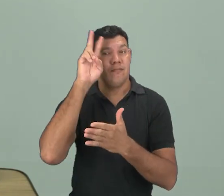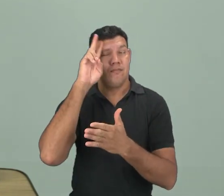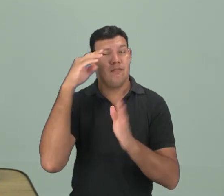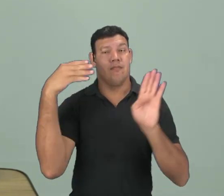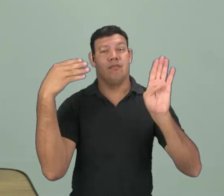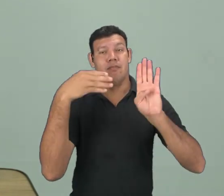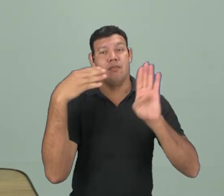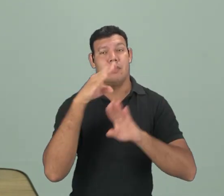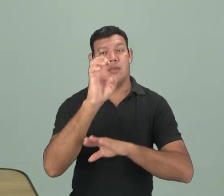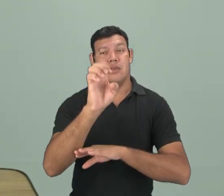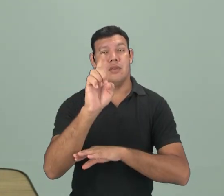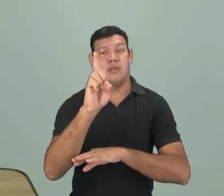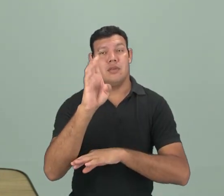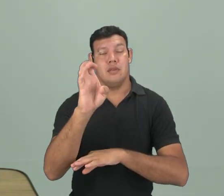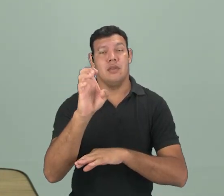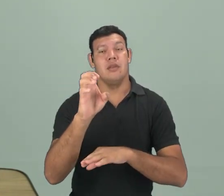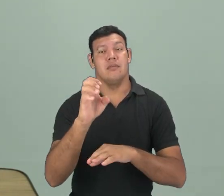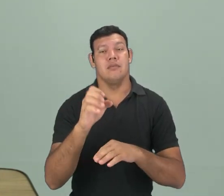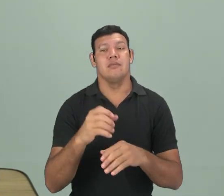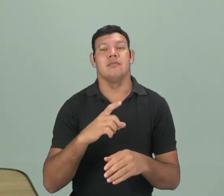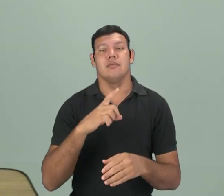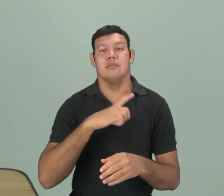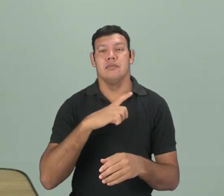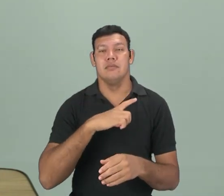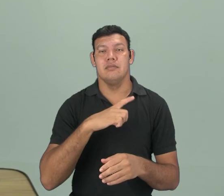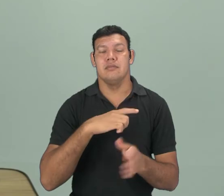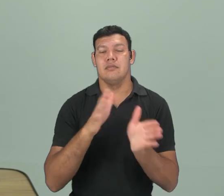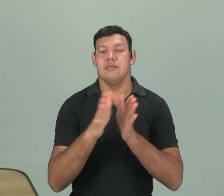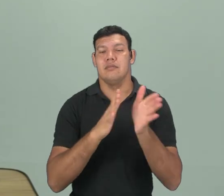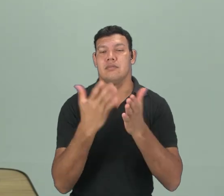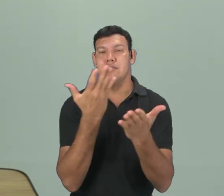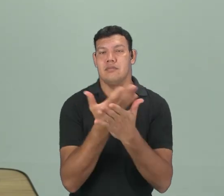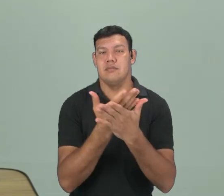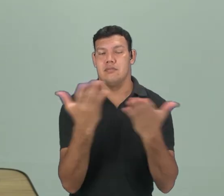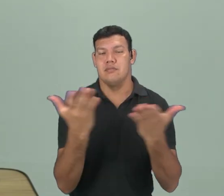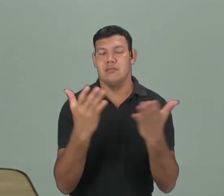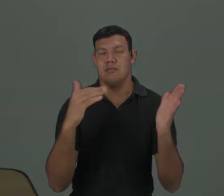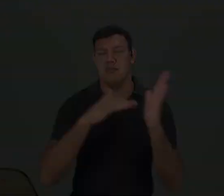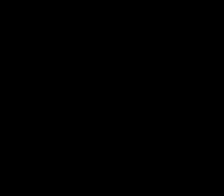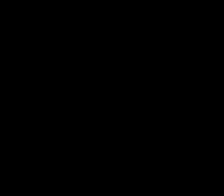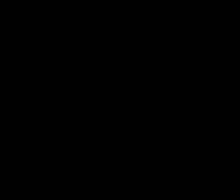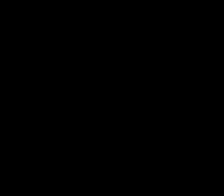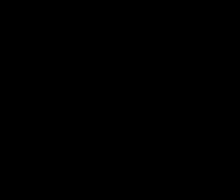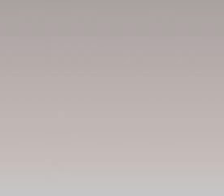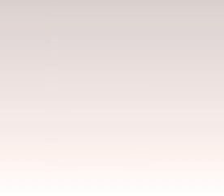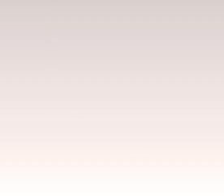Eduque para você ter acesso a essa aula e muitas outras. E te aguardo na próxima, tá bom? Tchau, tchau!